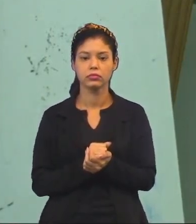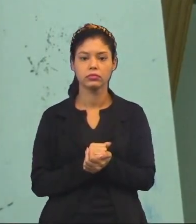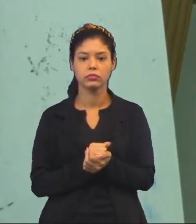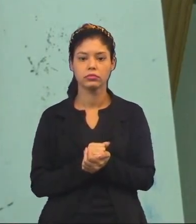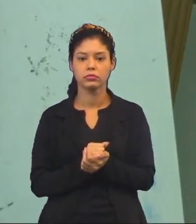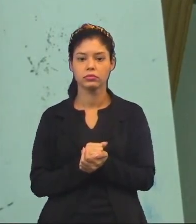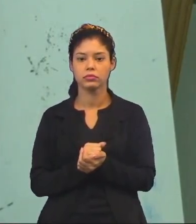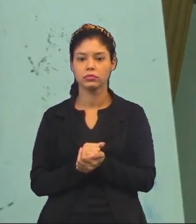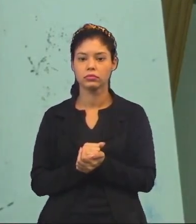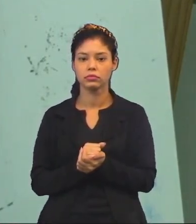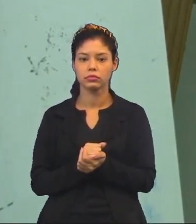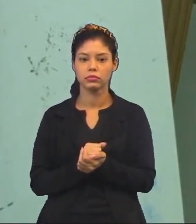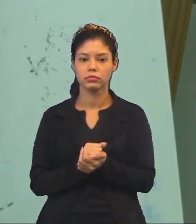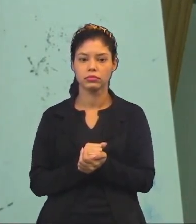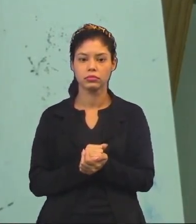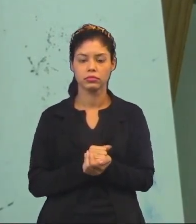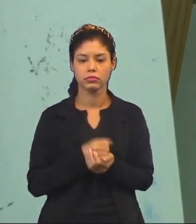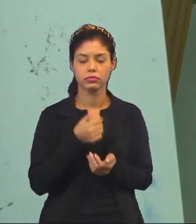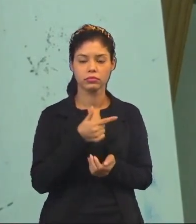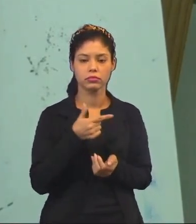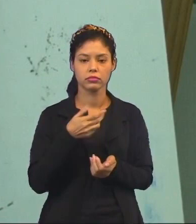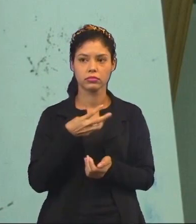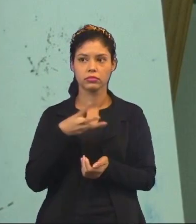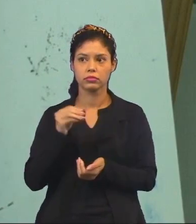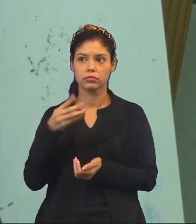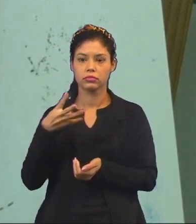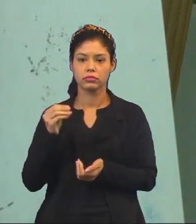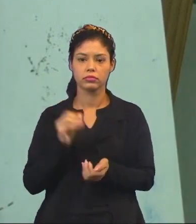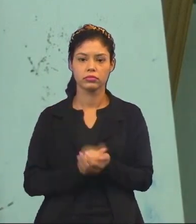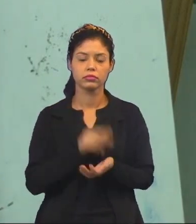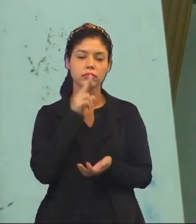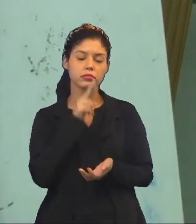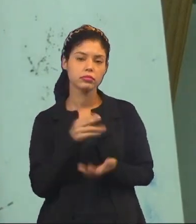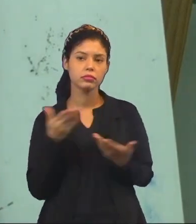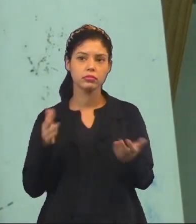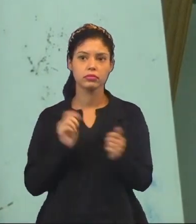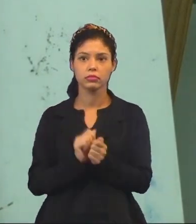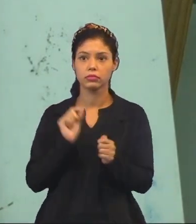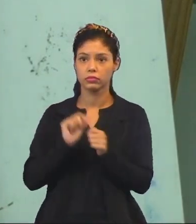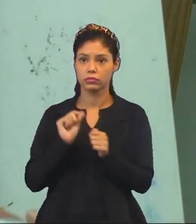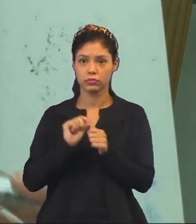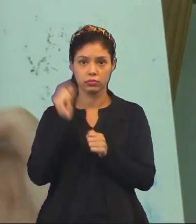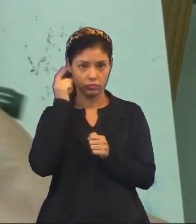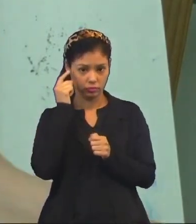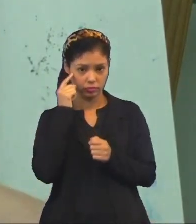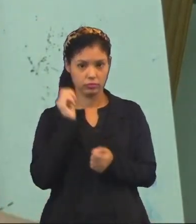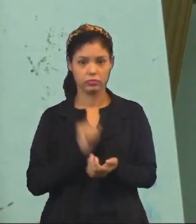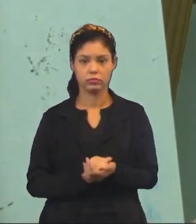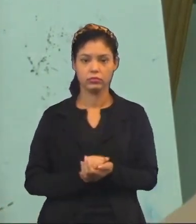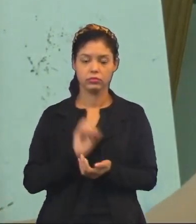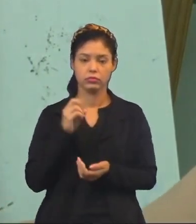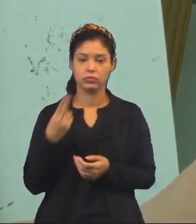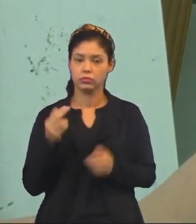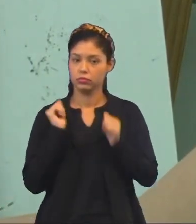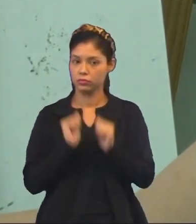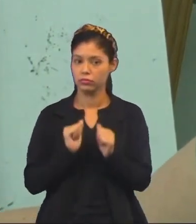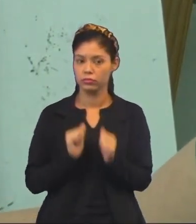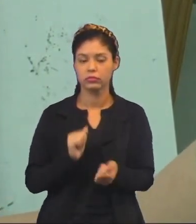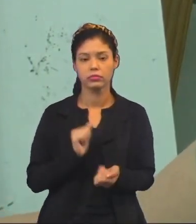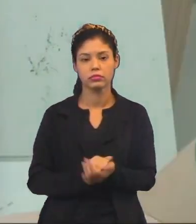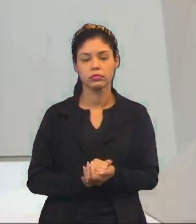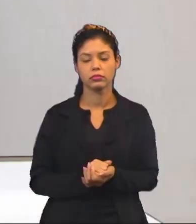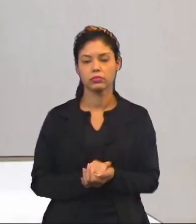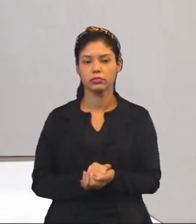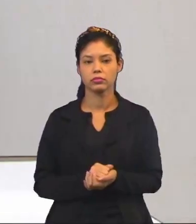dar quanto? 340. Esse cálculo aqui eu estou registrando, mas eu estou fazendo mentalmente. Ou você pode